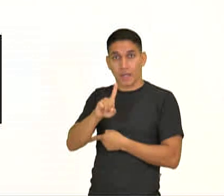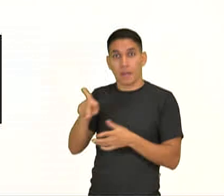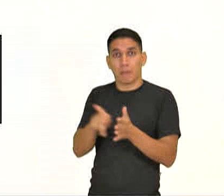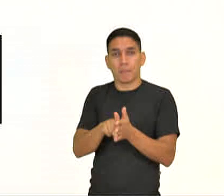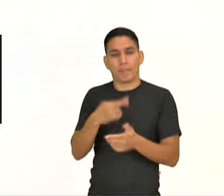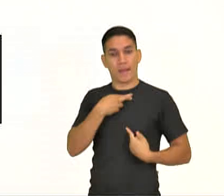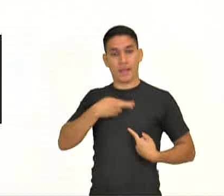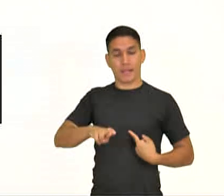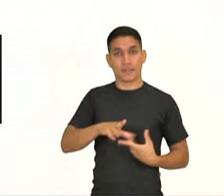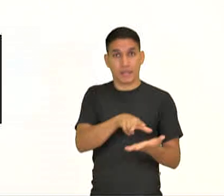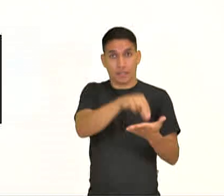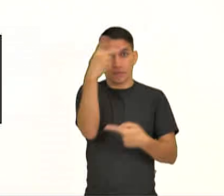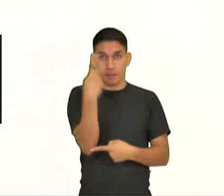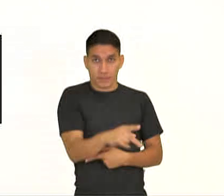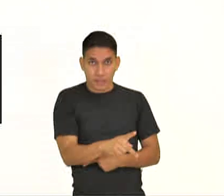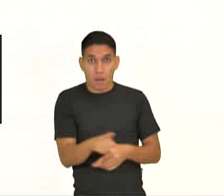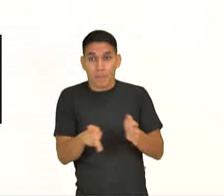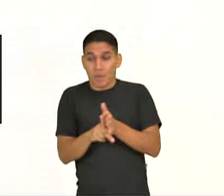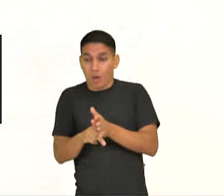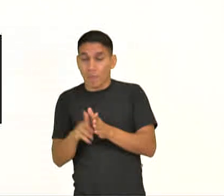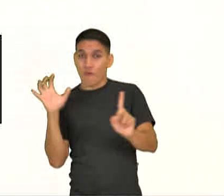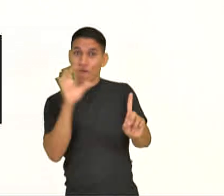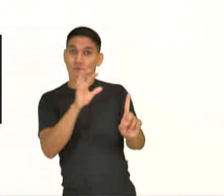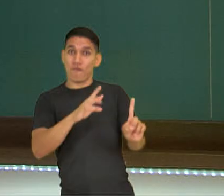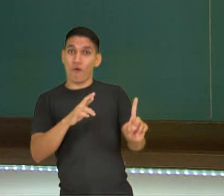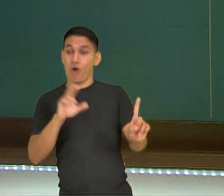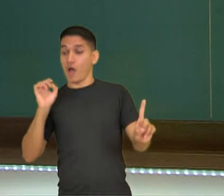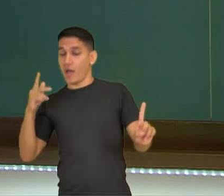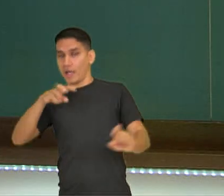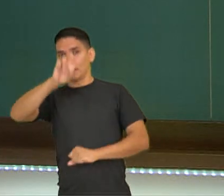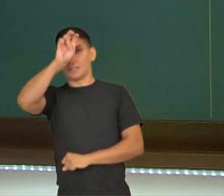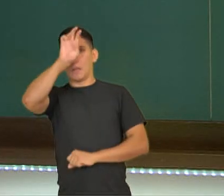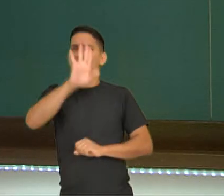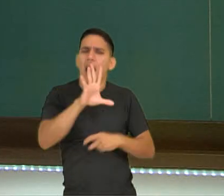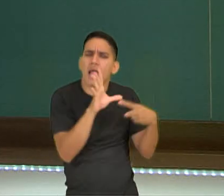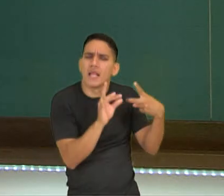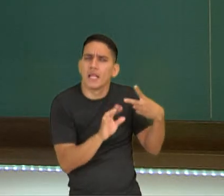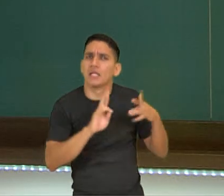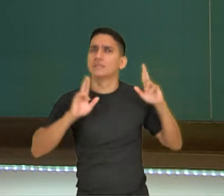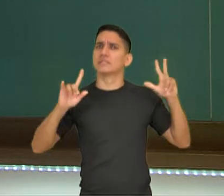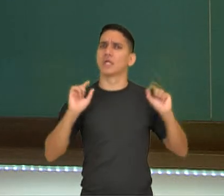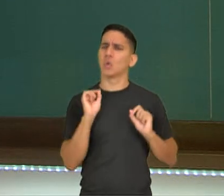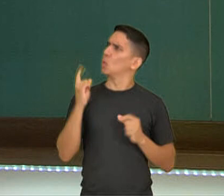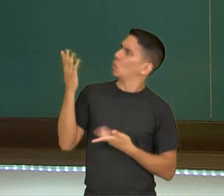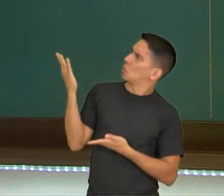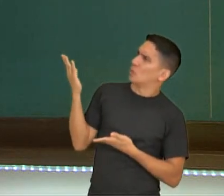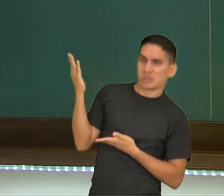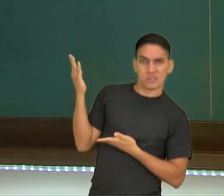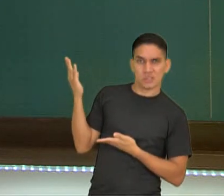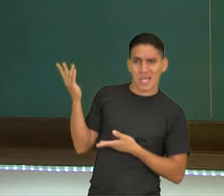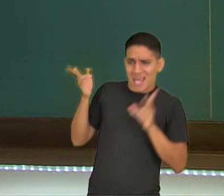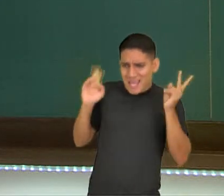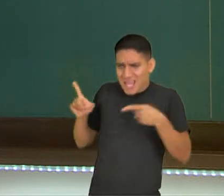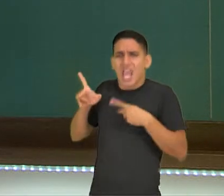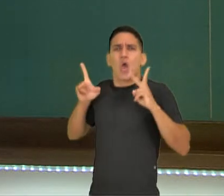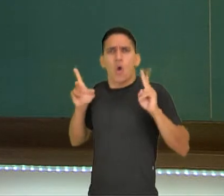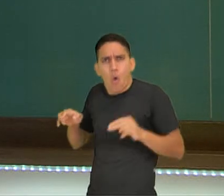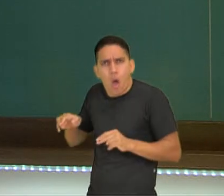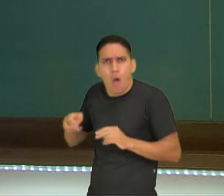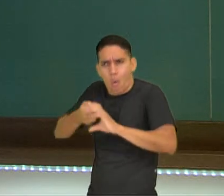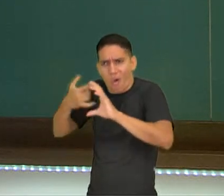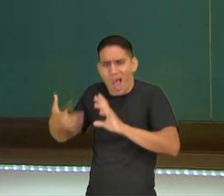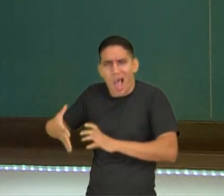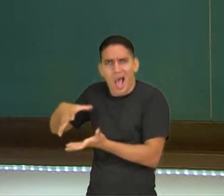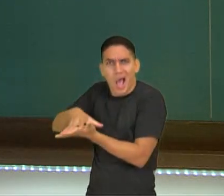cuxita tinha origem egípcia, mas com particularidades. Você não encontra uma pirâmide com essas características no